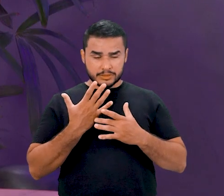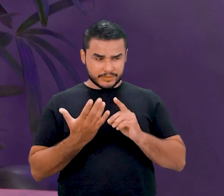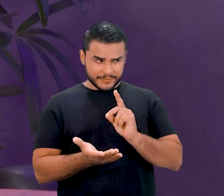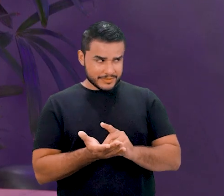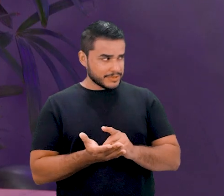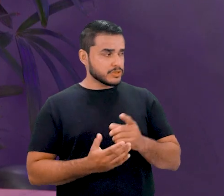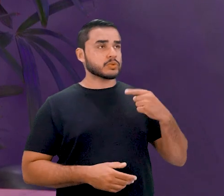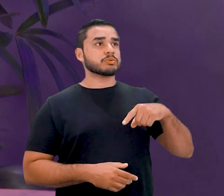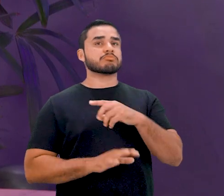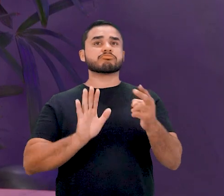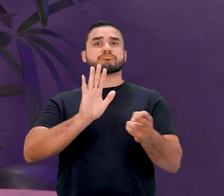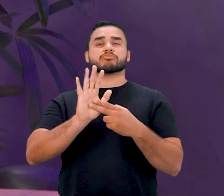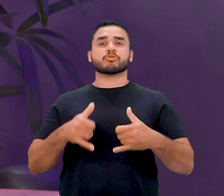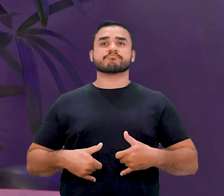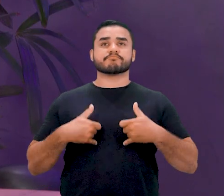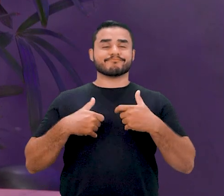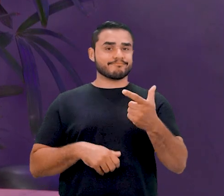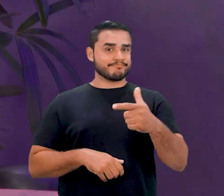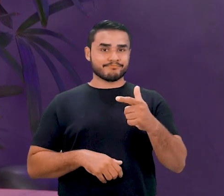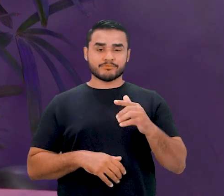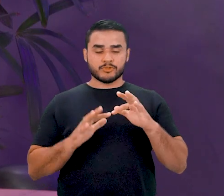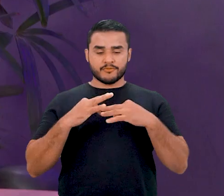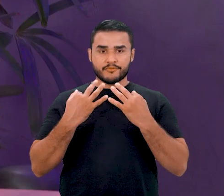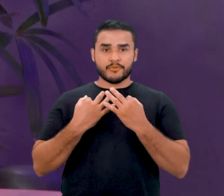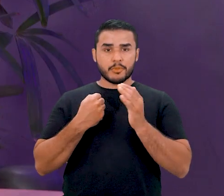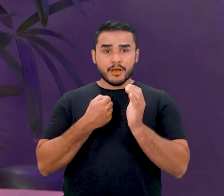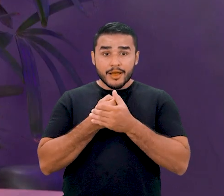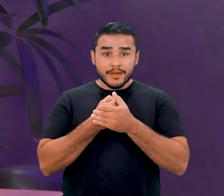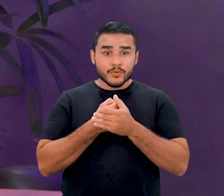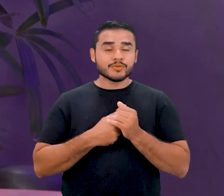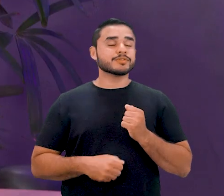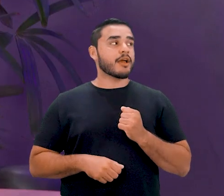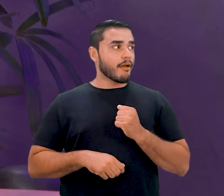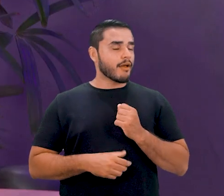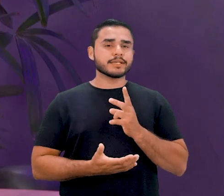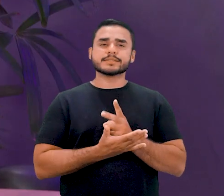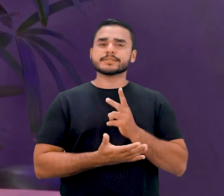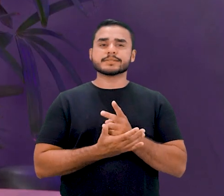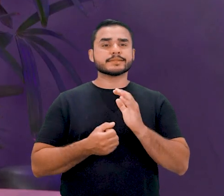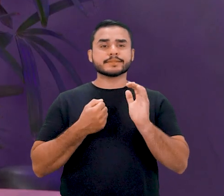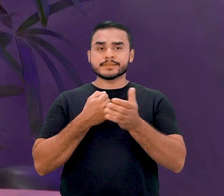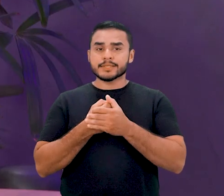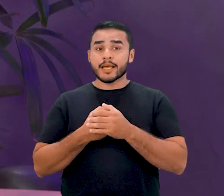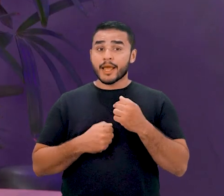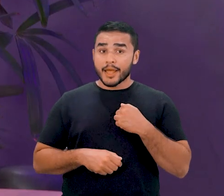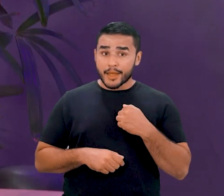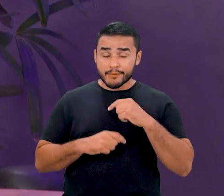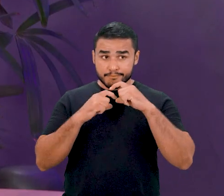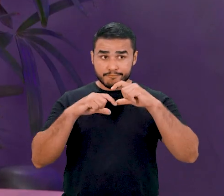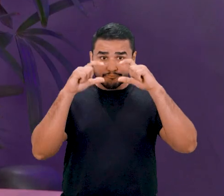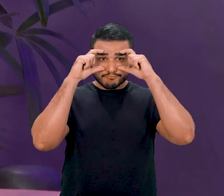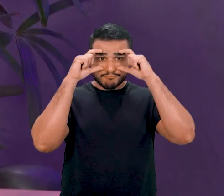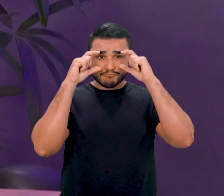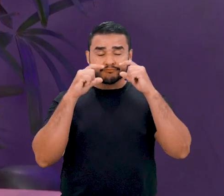algo muito... As famílias não falavam sobre o assunto, Isso. era sempre maquiado, então eu usava óculos de grau, era